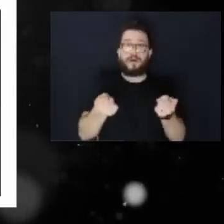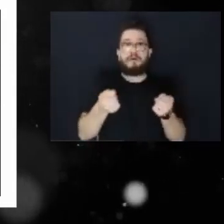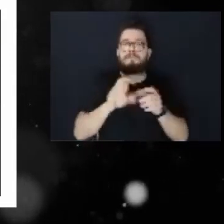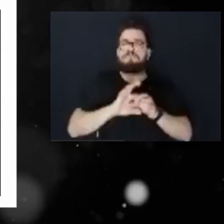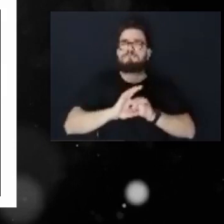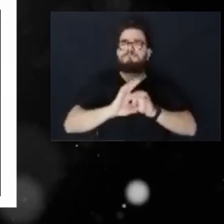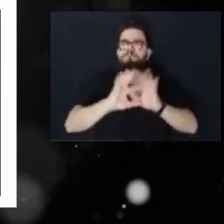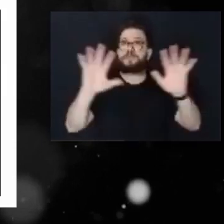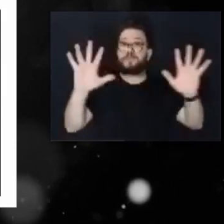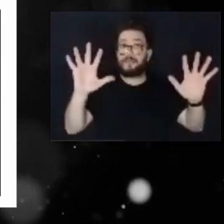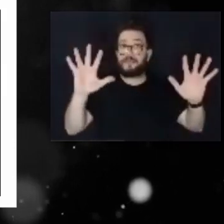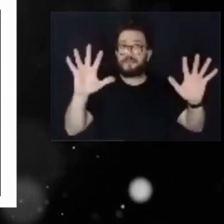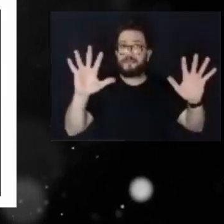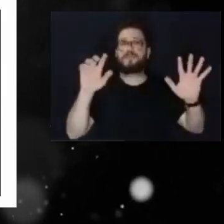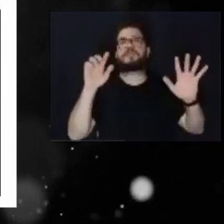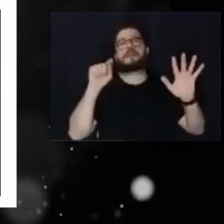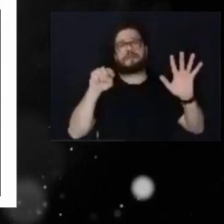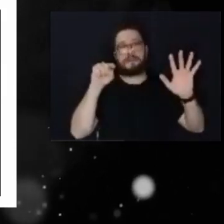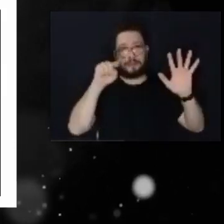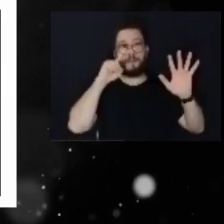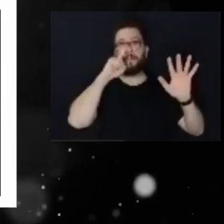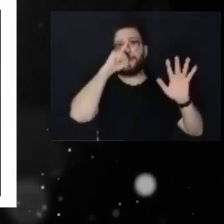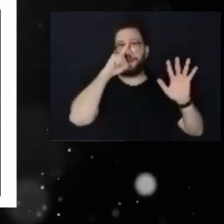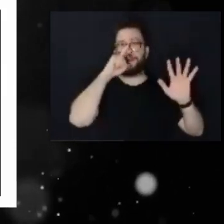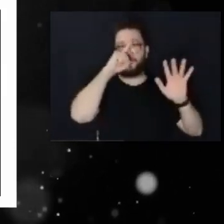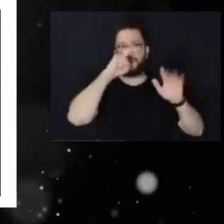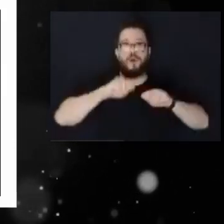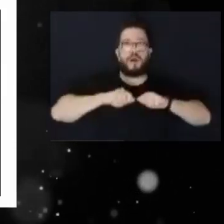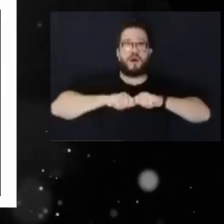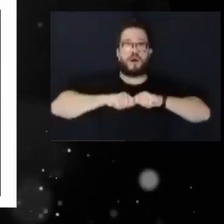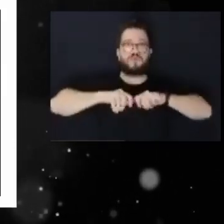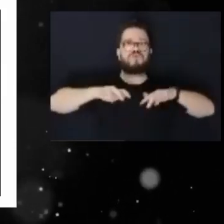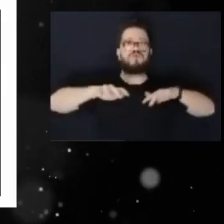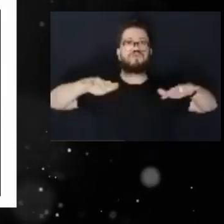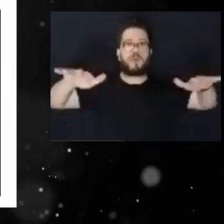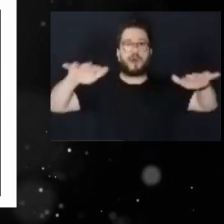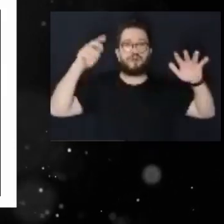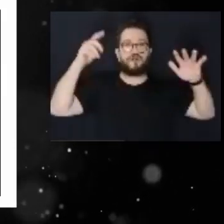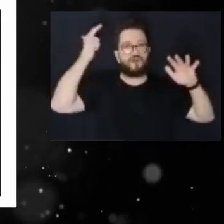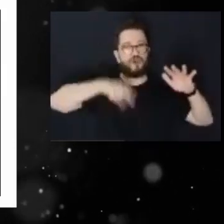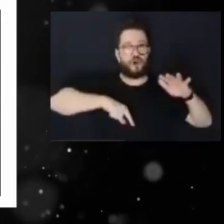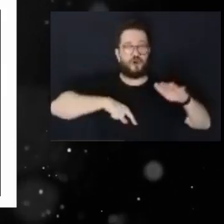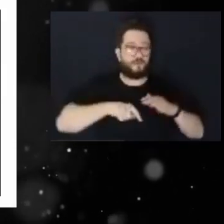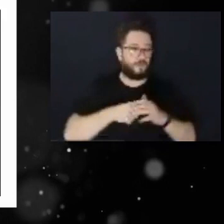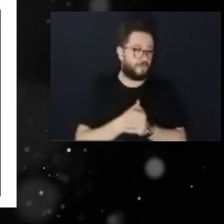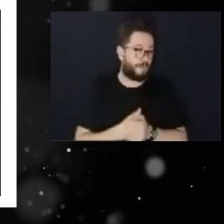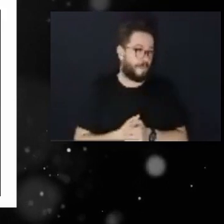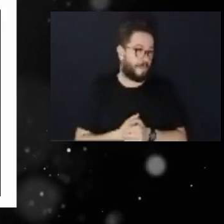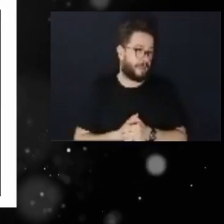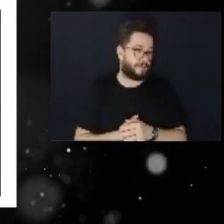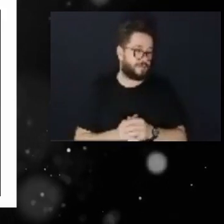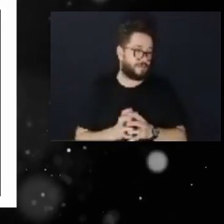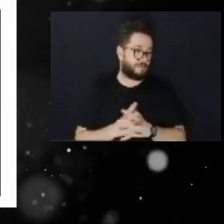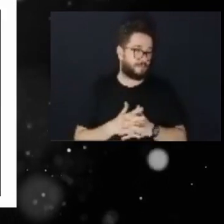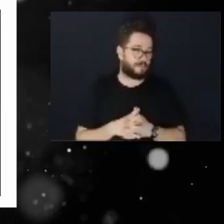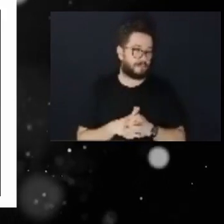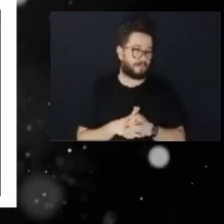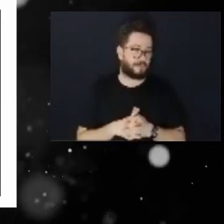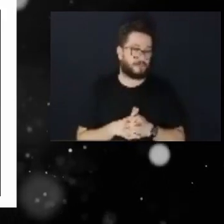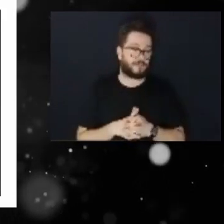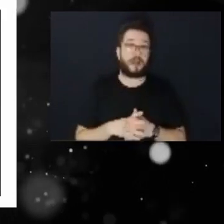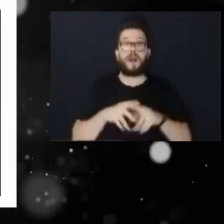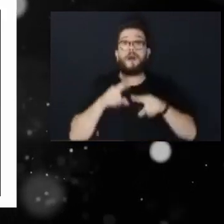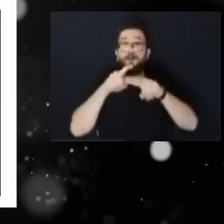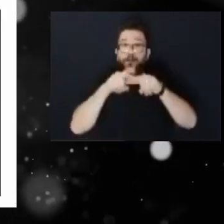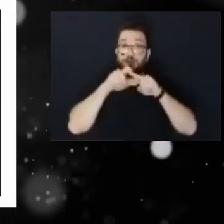prazo, existe risco eminente de aumento dos casos, que foi exatamente o que a gente já viu para Manaus, e é o que exatamente esses 10